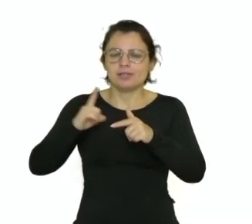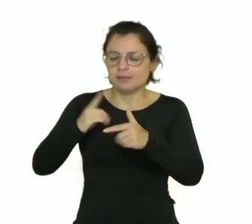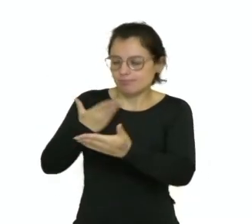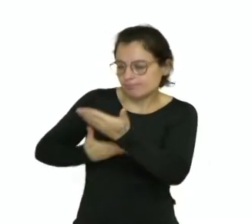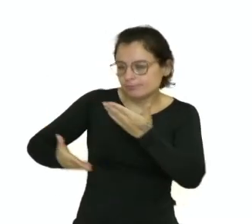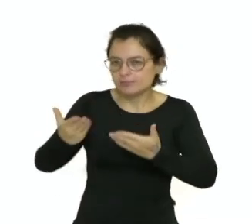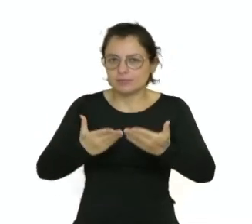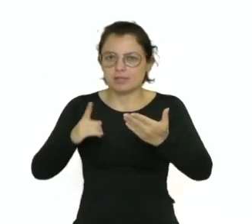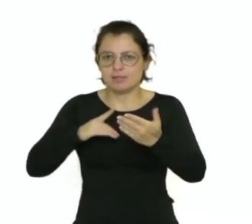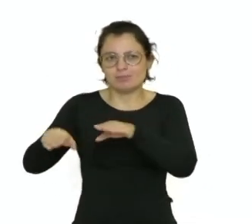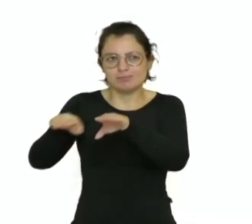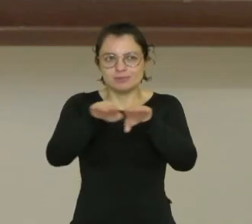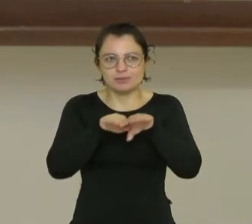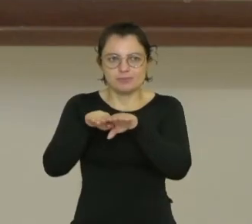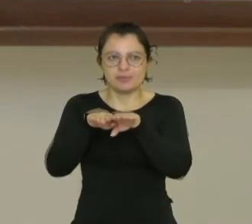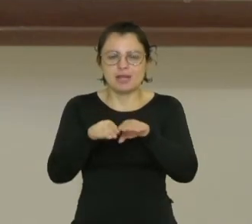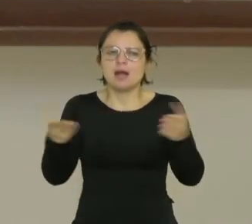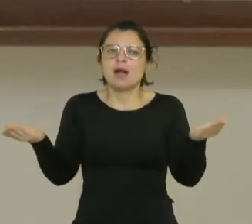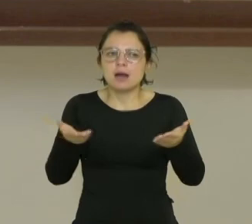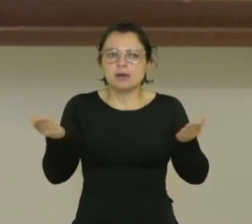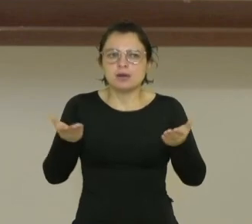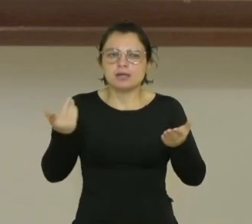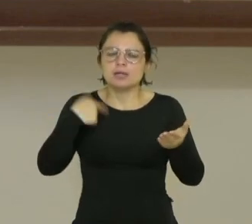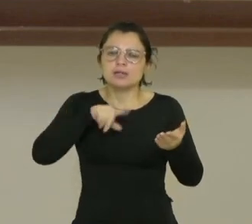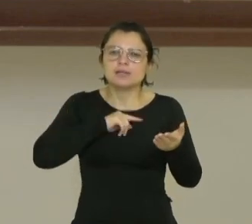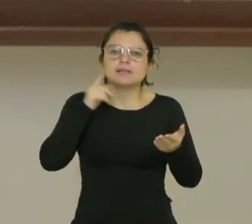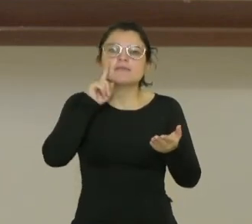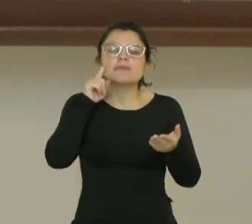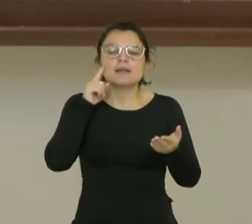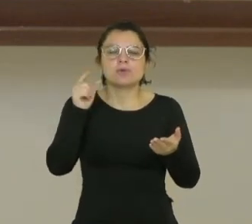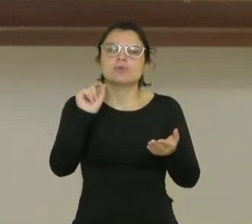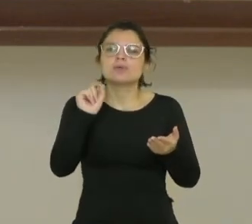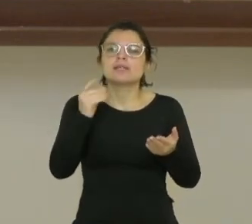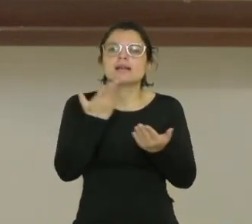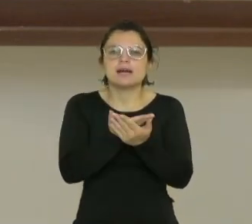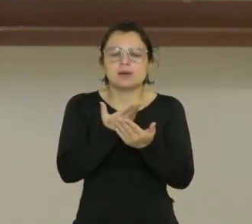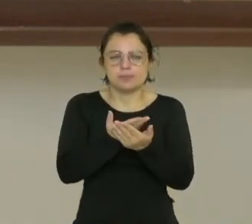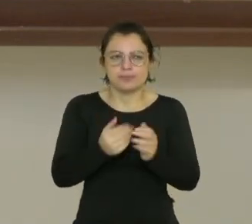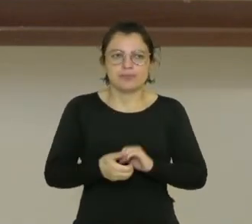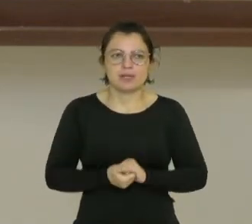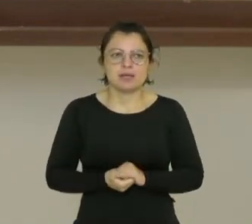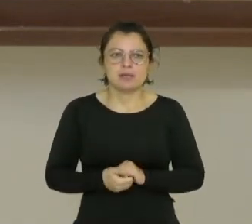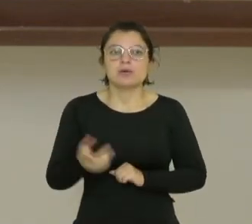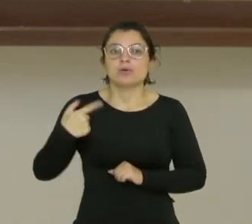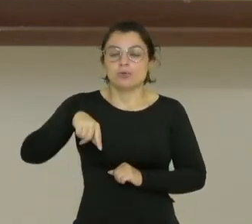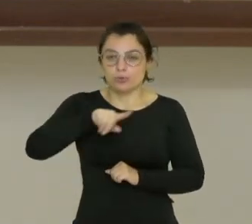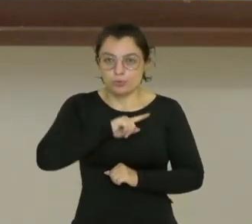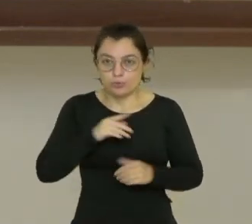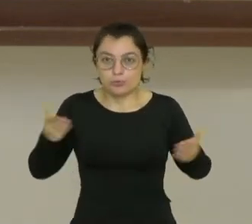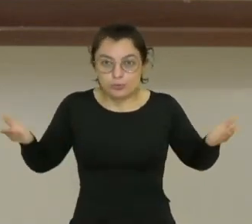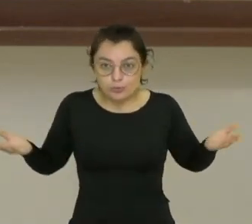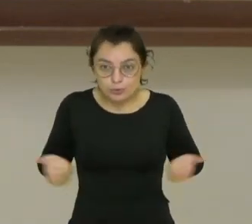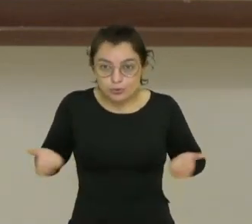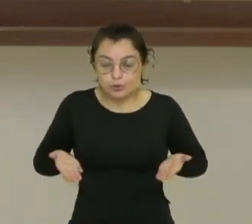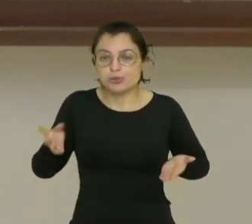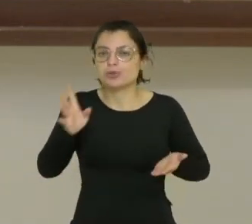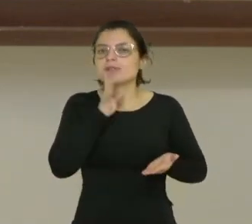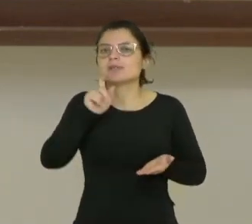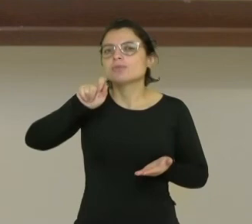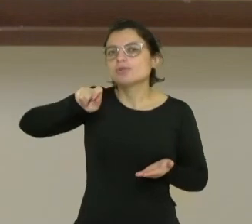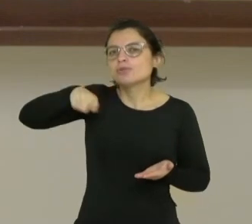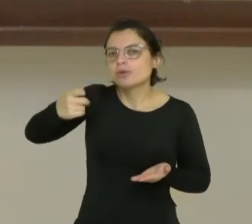Tá? Então vamos fazer agora a retomada da nossa aula. Hoje nós conhecemos um pouco da cultura dos índios que viviam